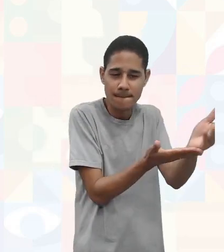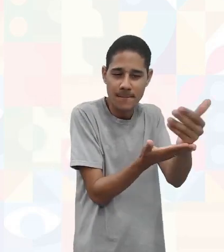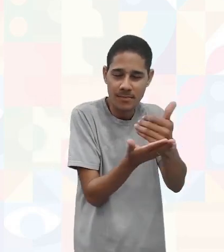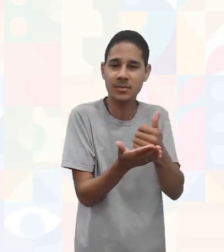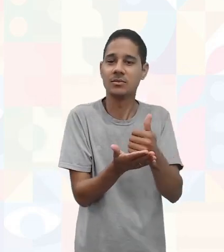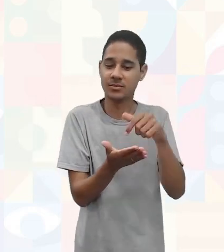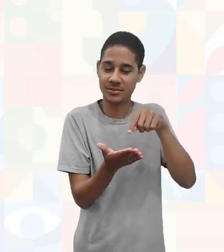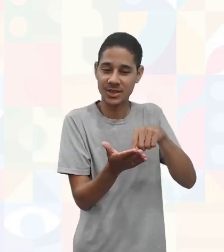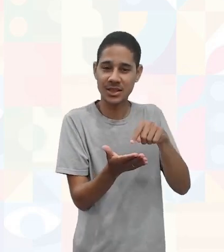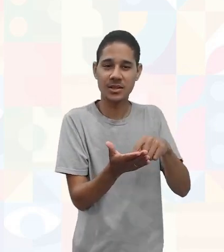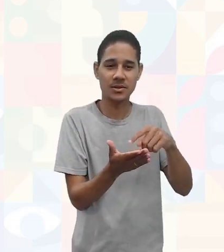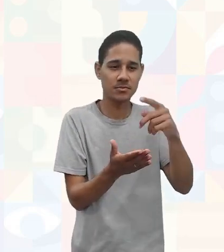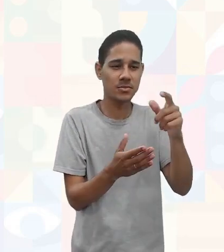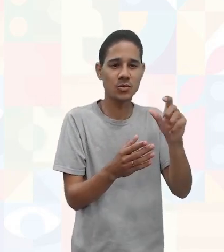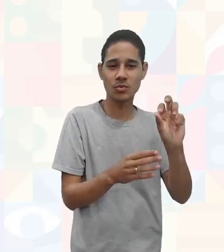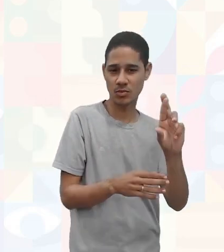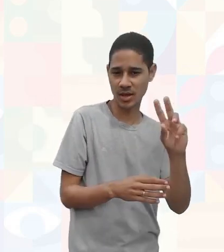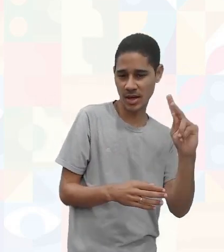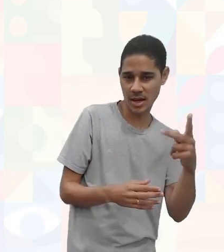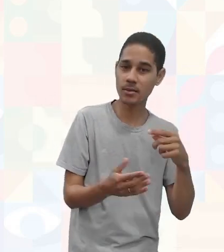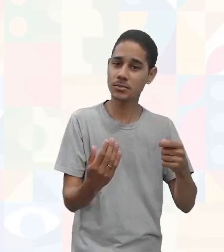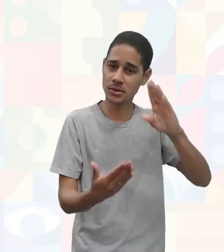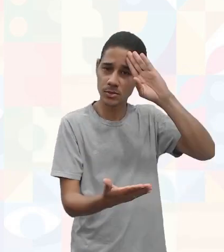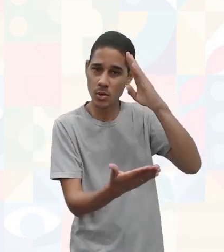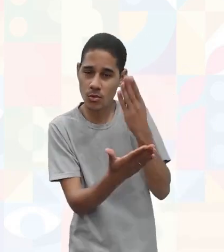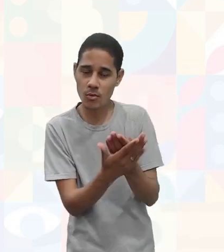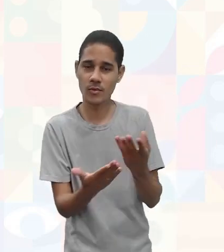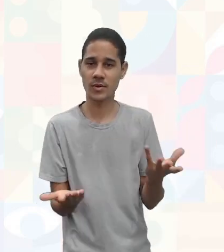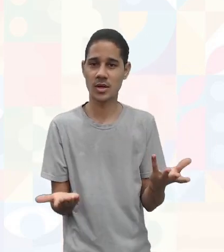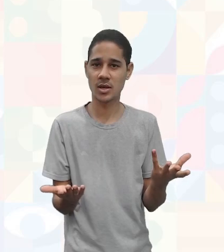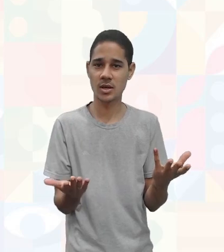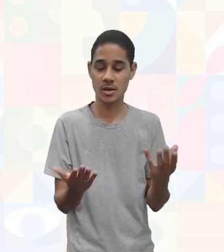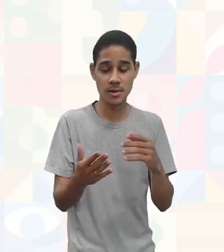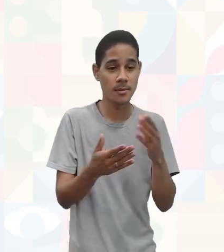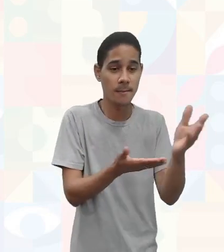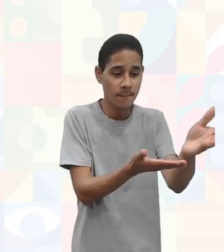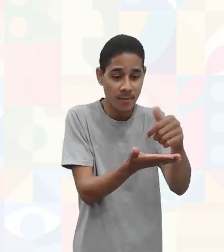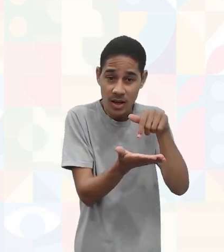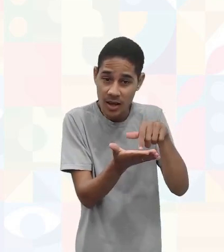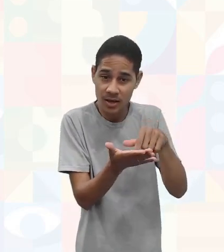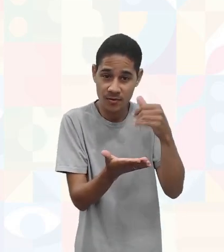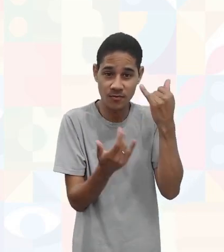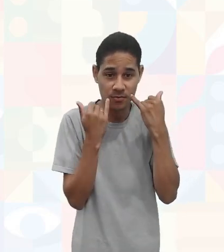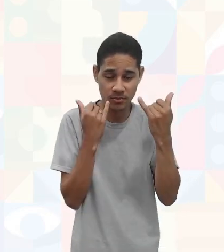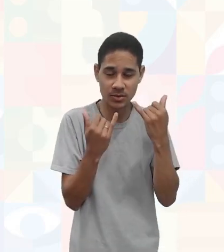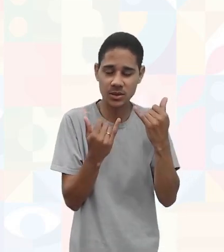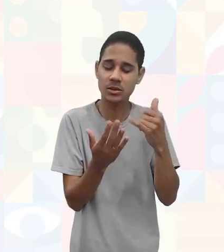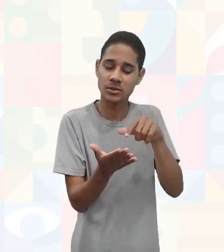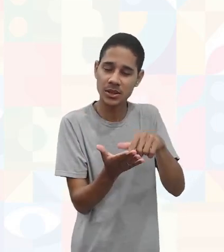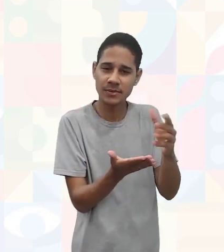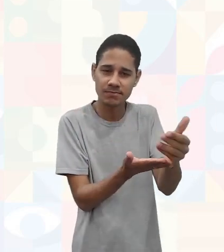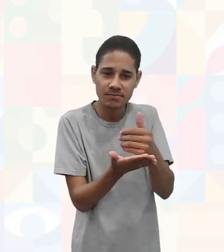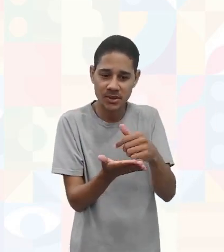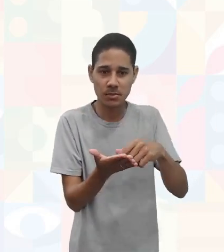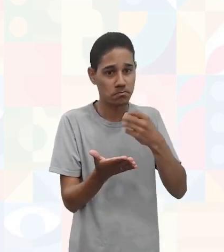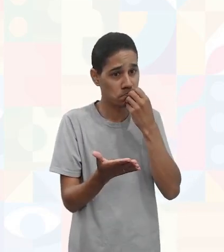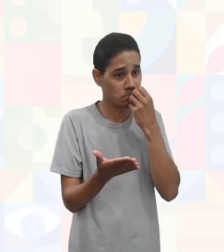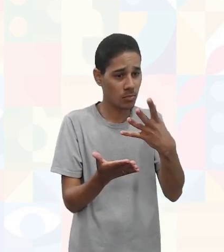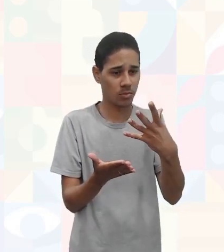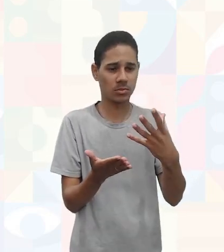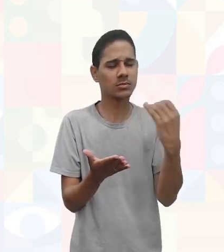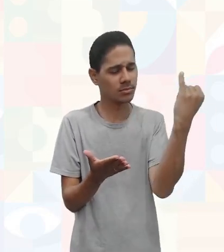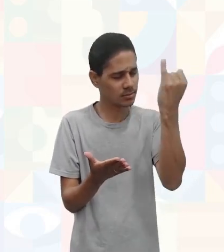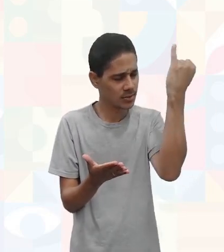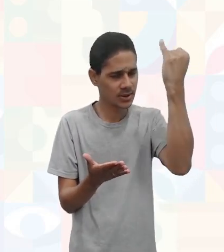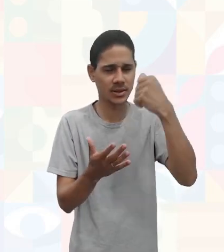ser confiável, que deve ser um banco de dados de qualidade, né? E isso é